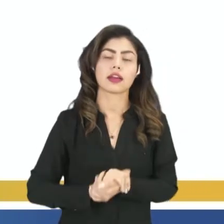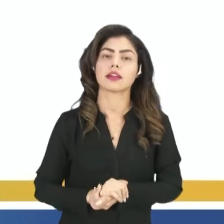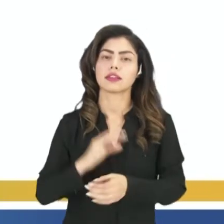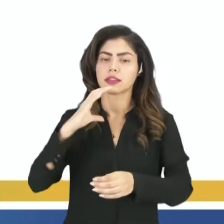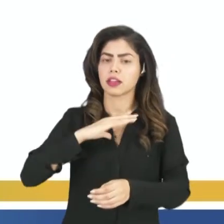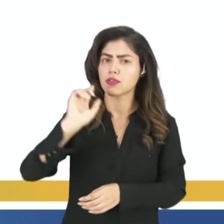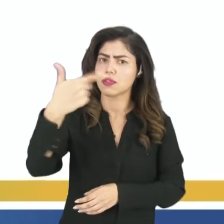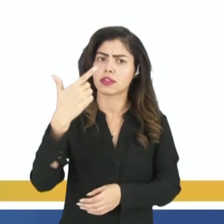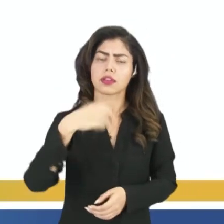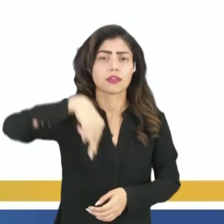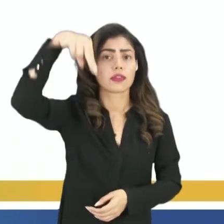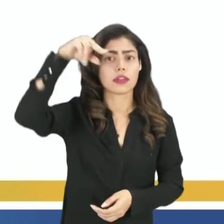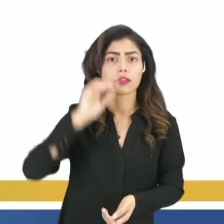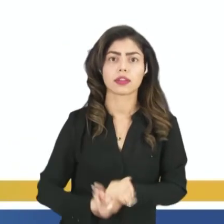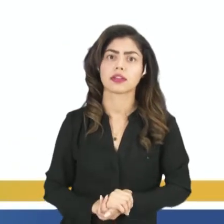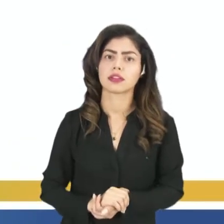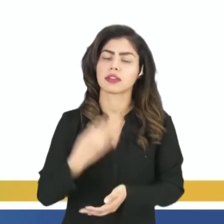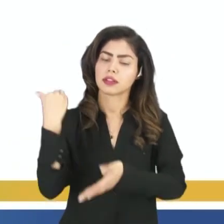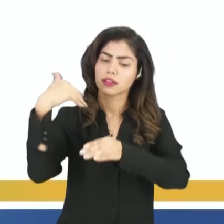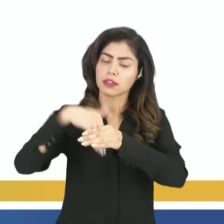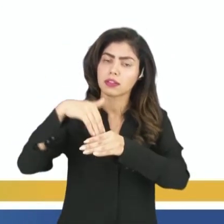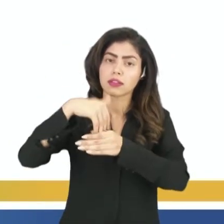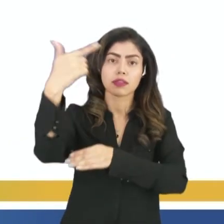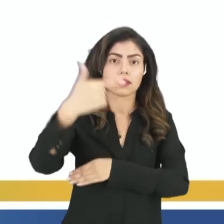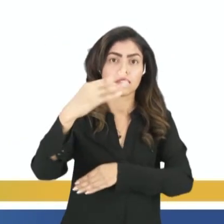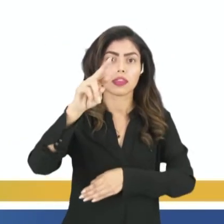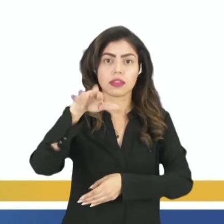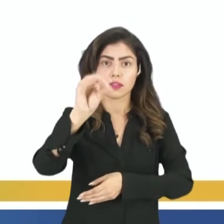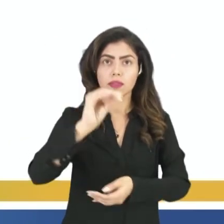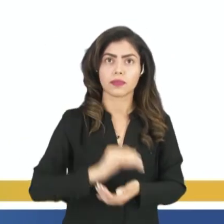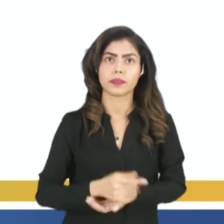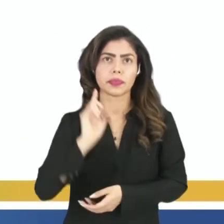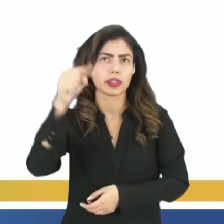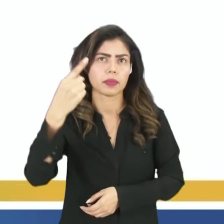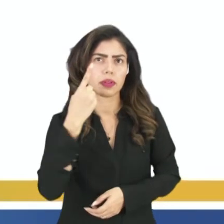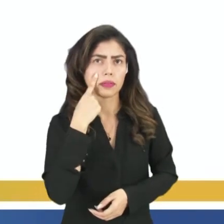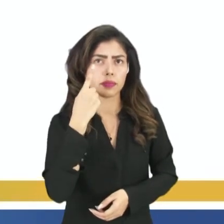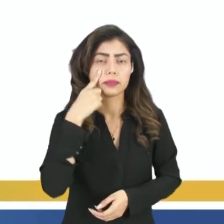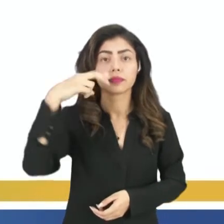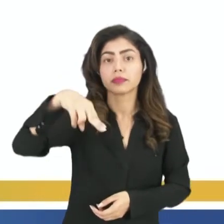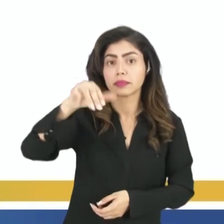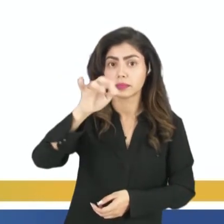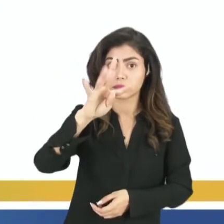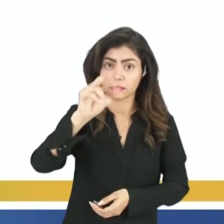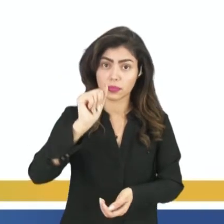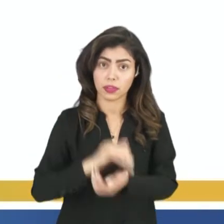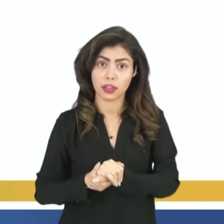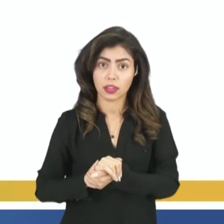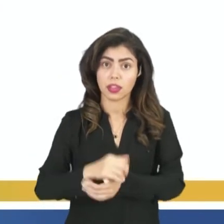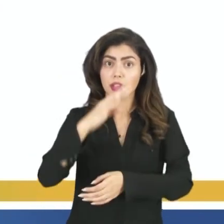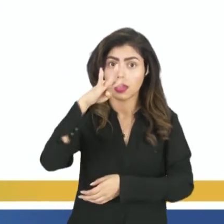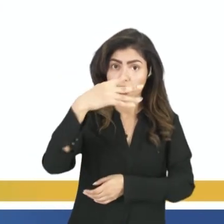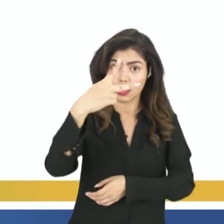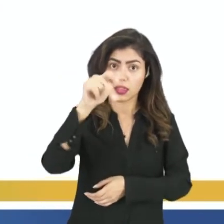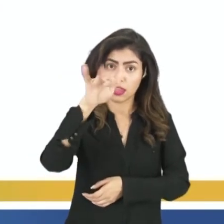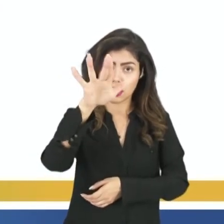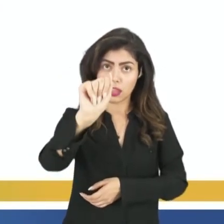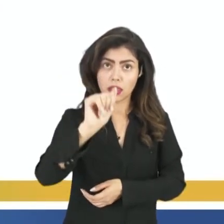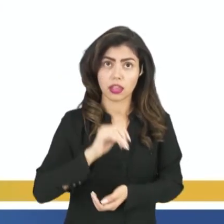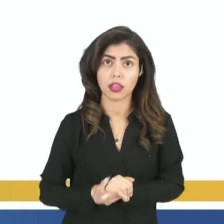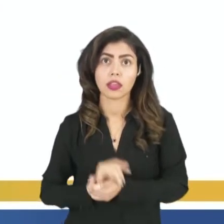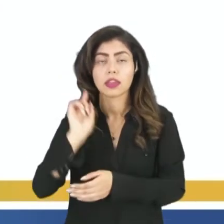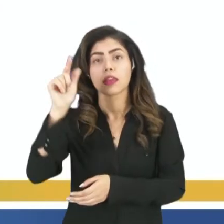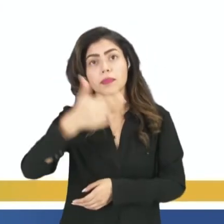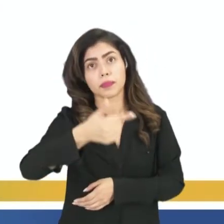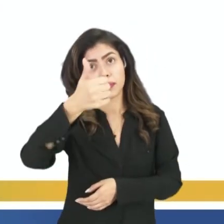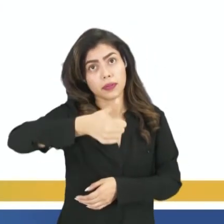outro estado da região norte que foi eleito no segundo turno. Depois vejamos Natal, Palmas, Tocantins, olha só, eleito